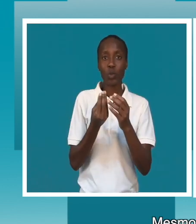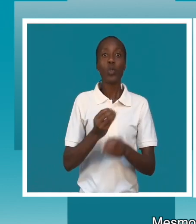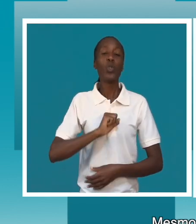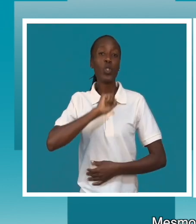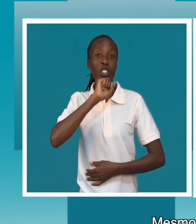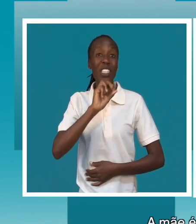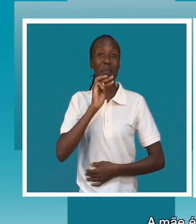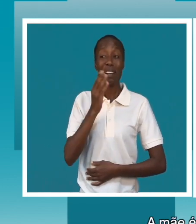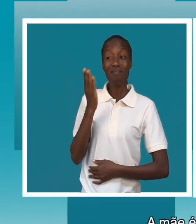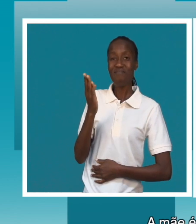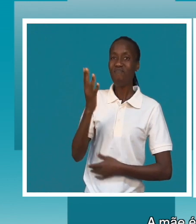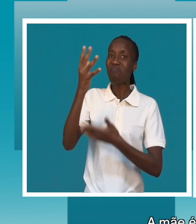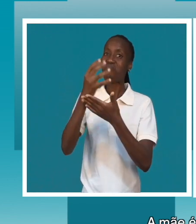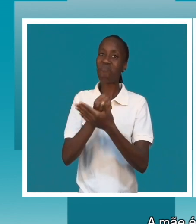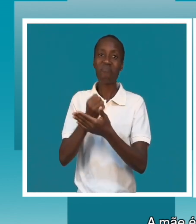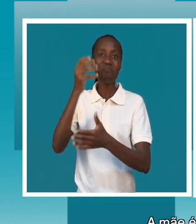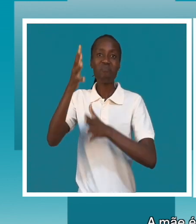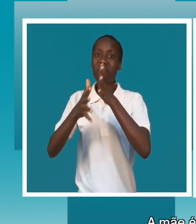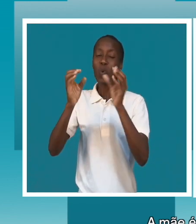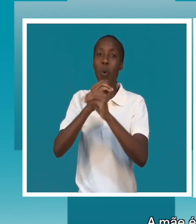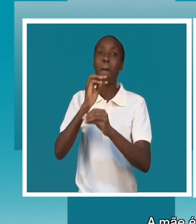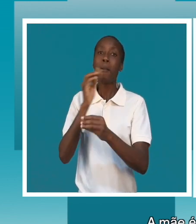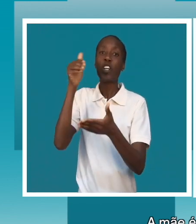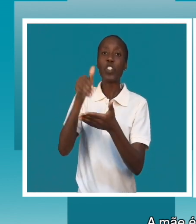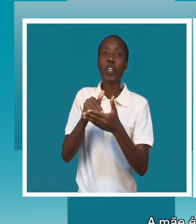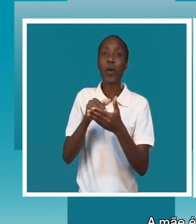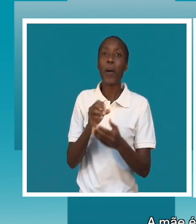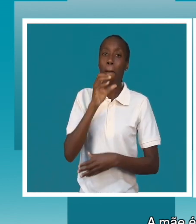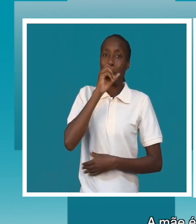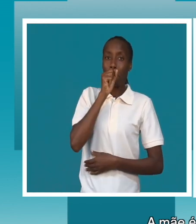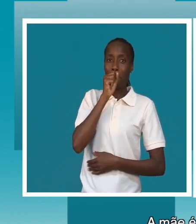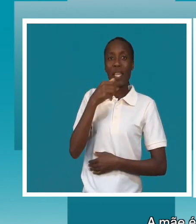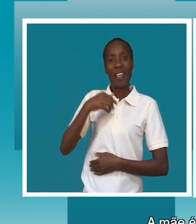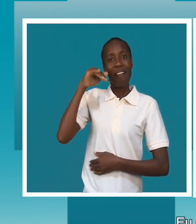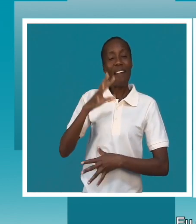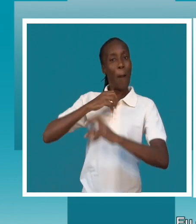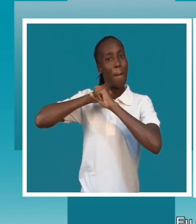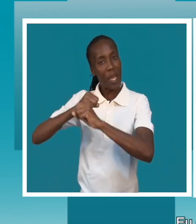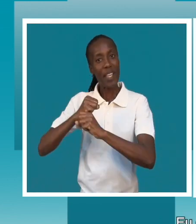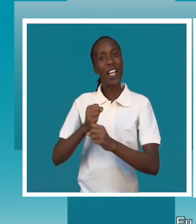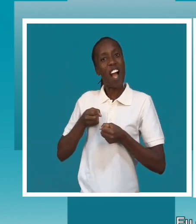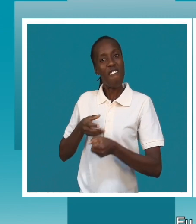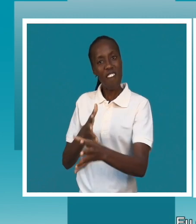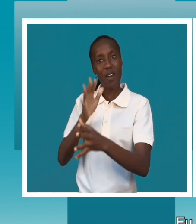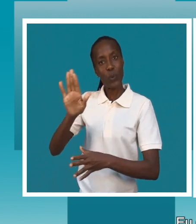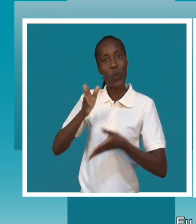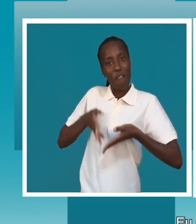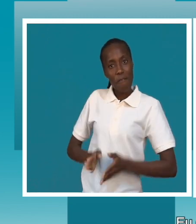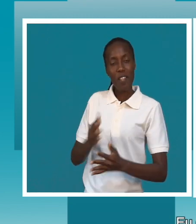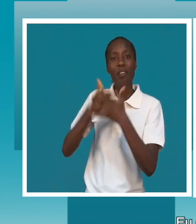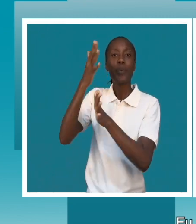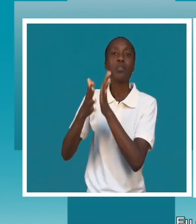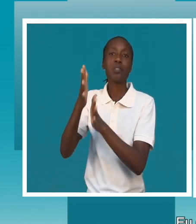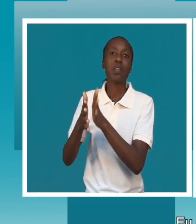entre nós com o tio. A própria mãe é que não consegue. A mãe quando chega às vezes fica calada. E eu obrigo a ela, fala com a tua